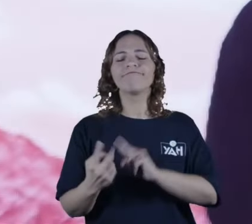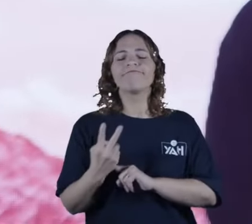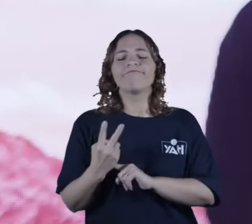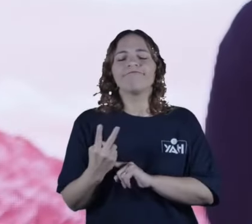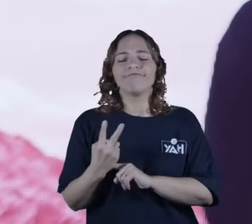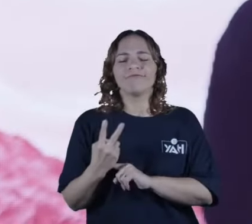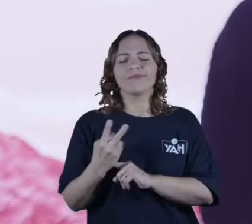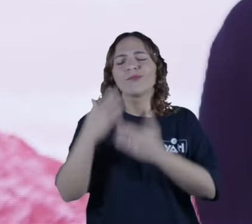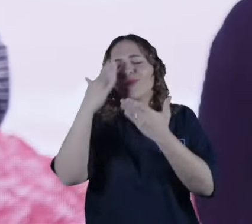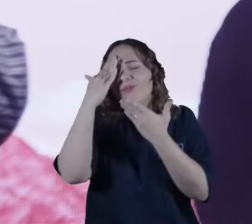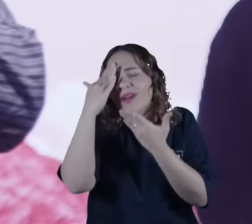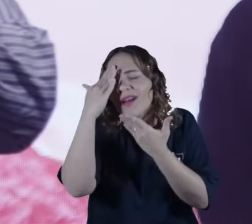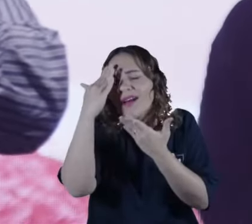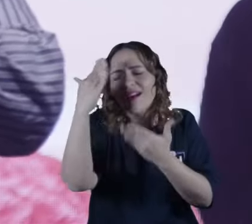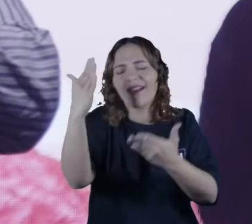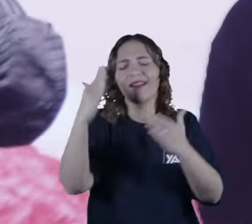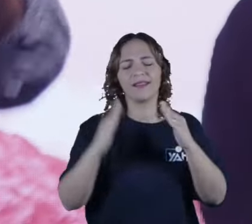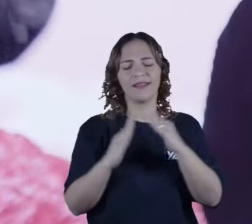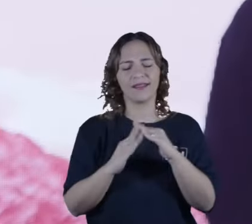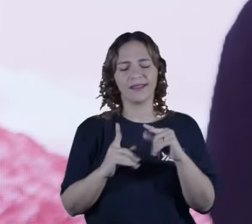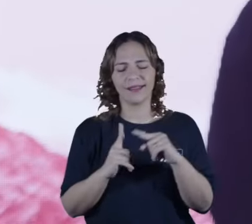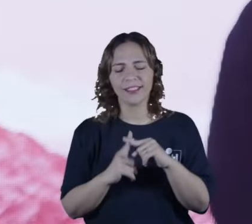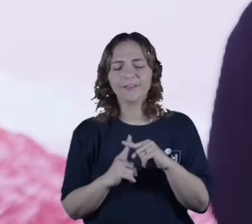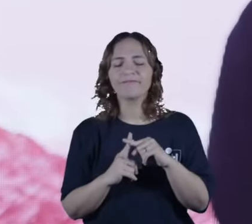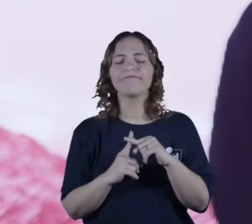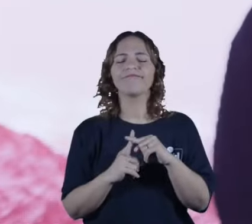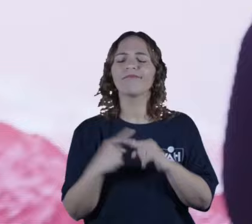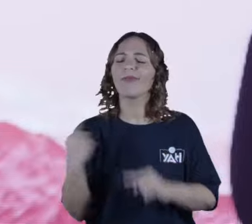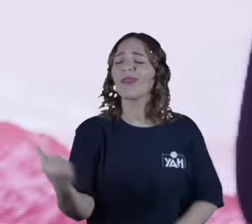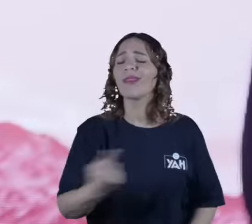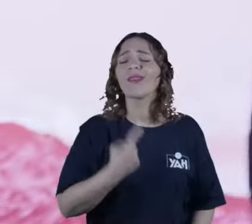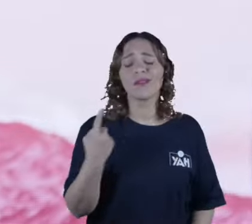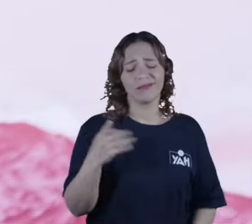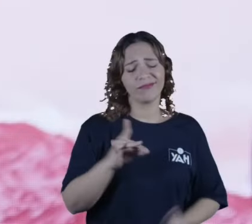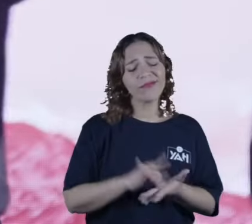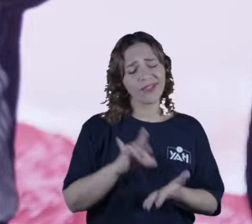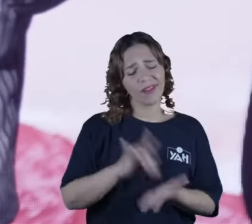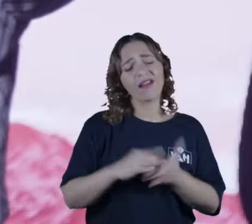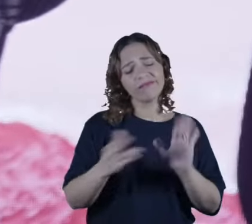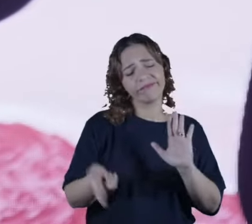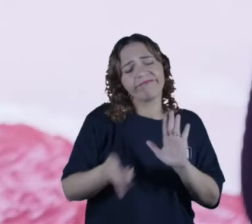Obrigado pela igreja, Senhor. Nós somos imperfeitos,